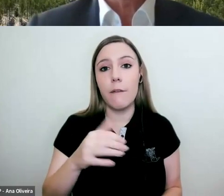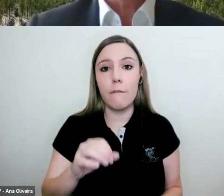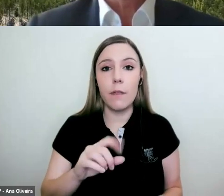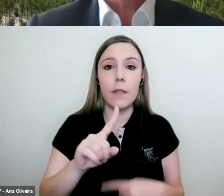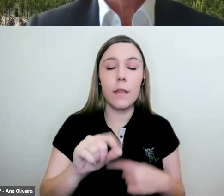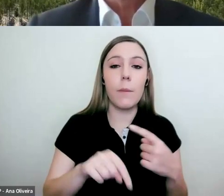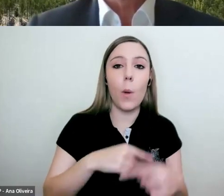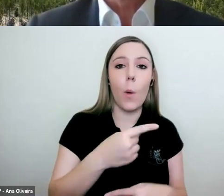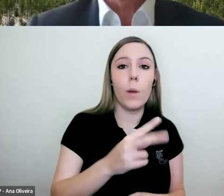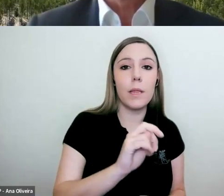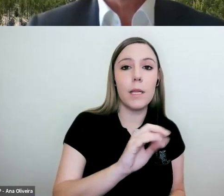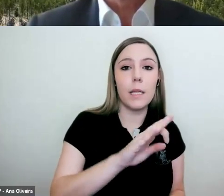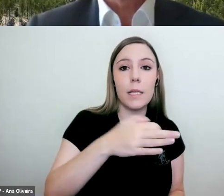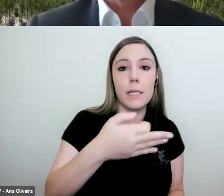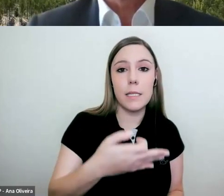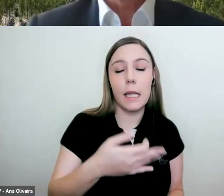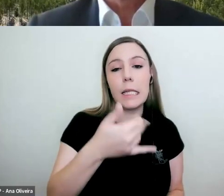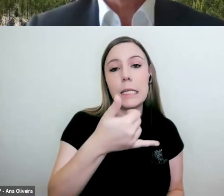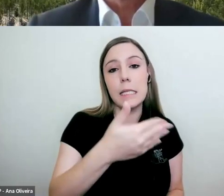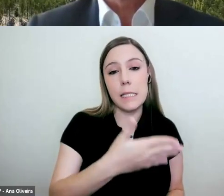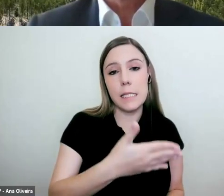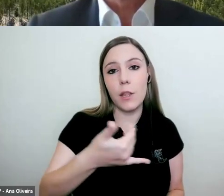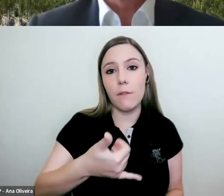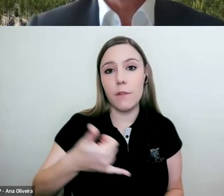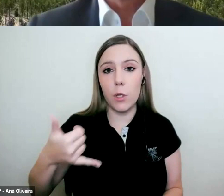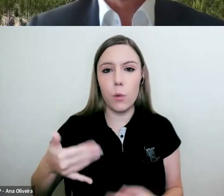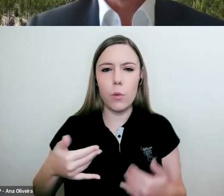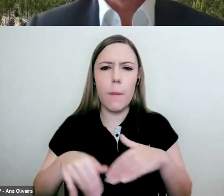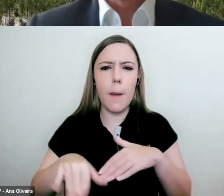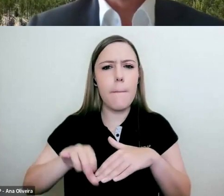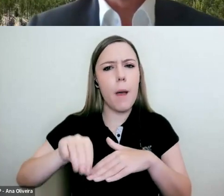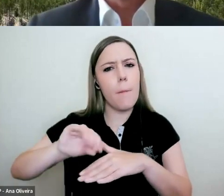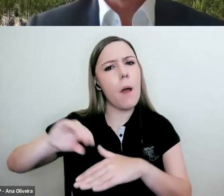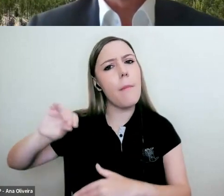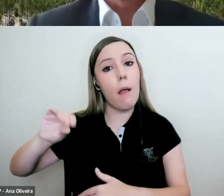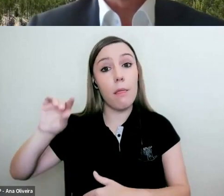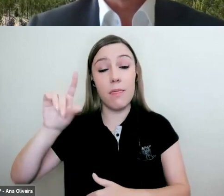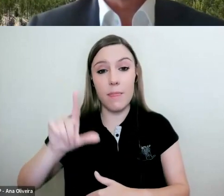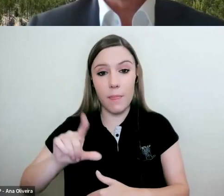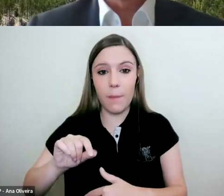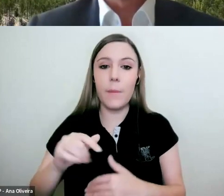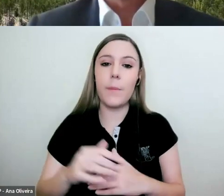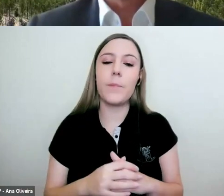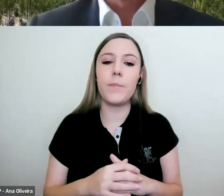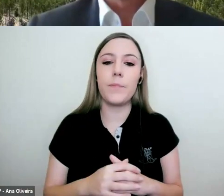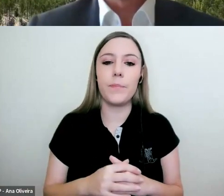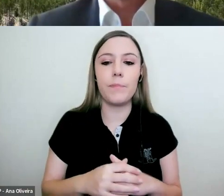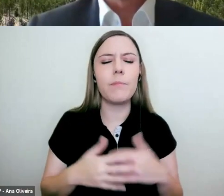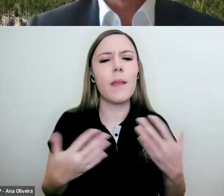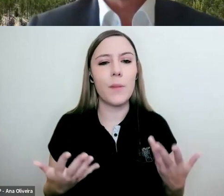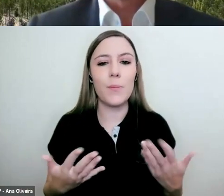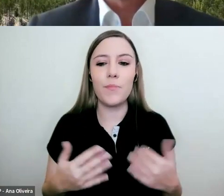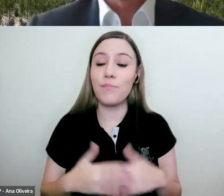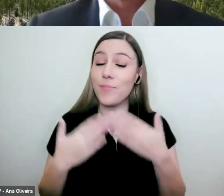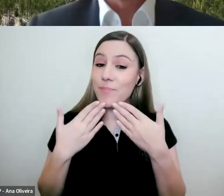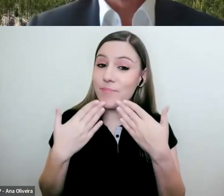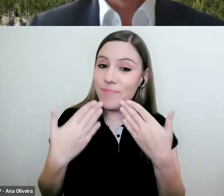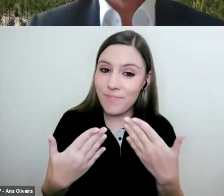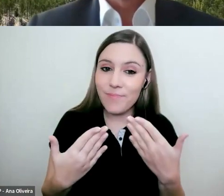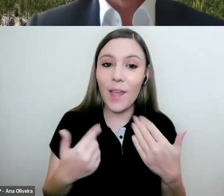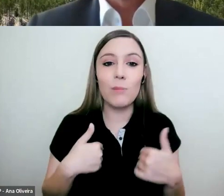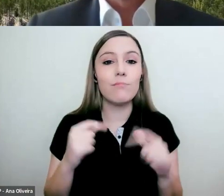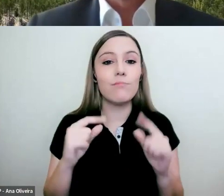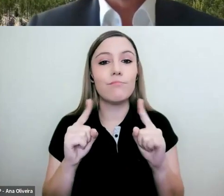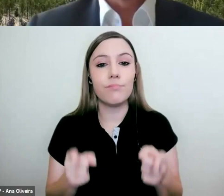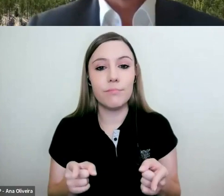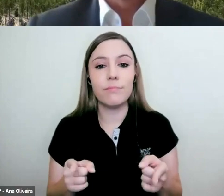37122, mas fomos um pouco além por aquilo que já terei ocasião de dizer. Portanto, muito grata, vou